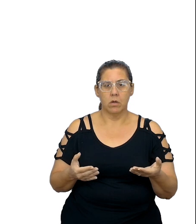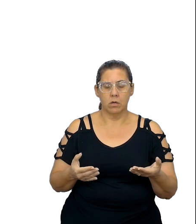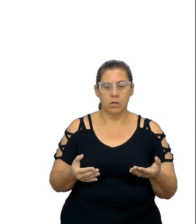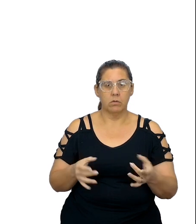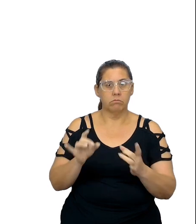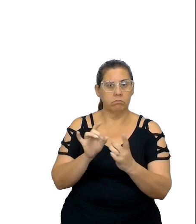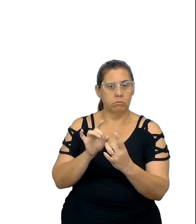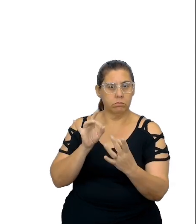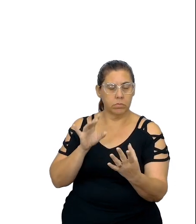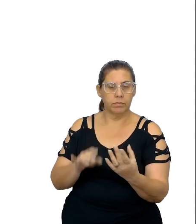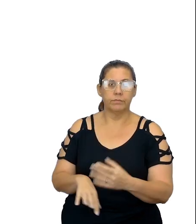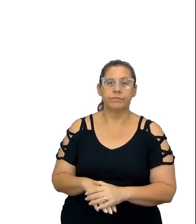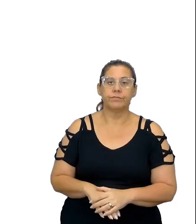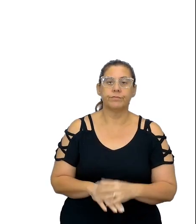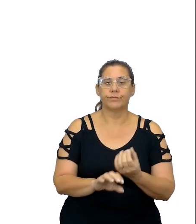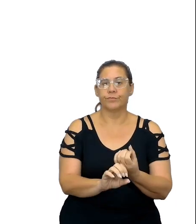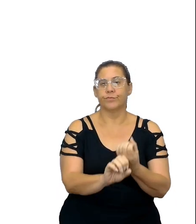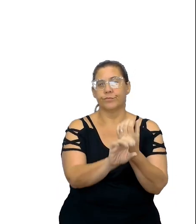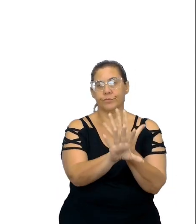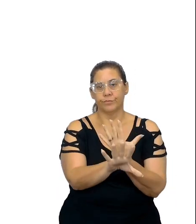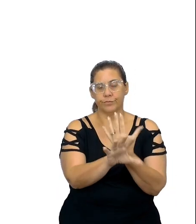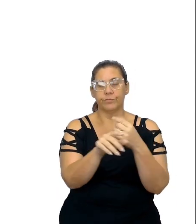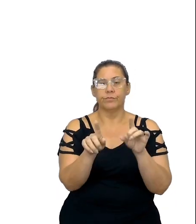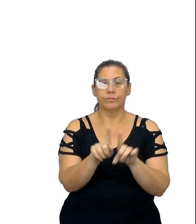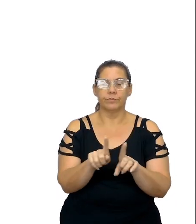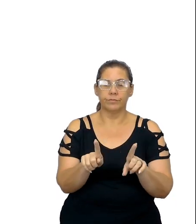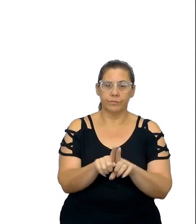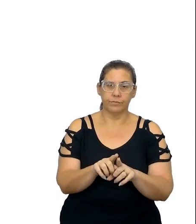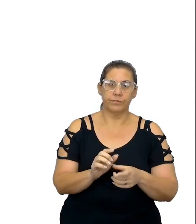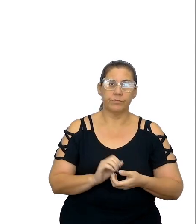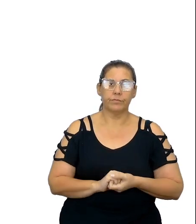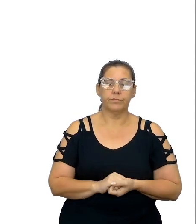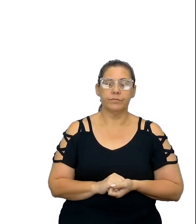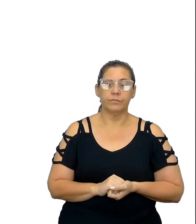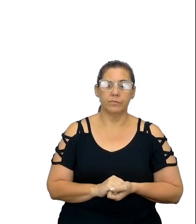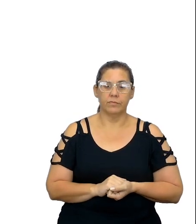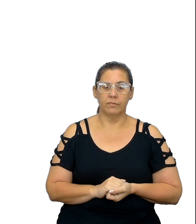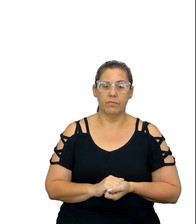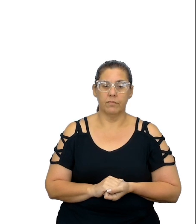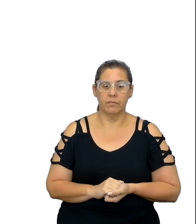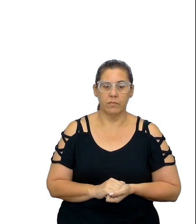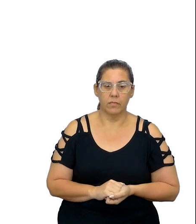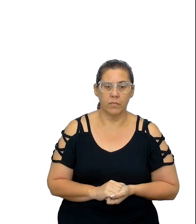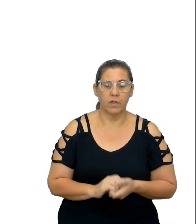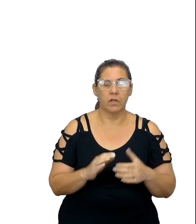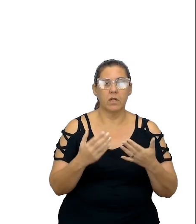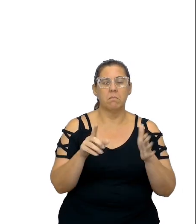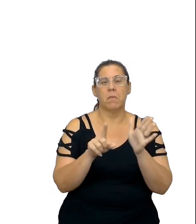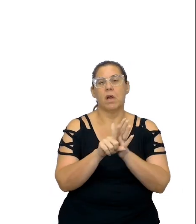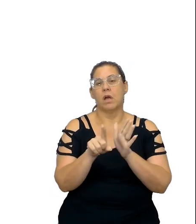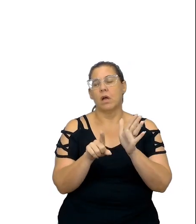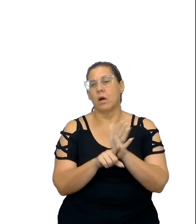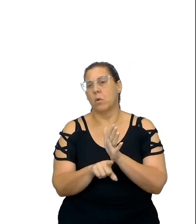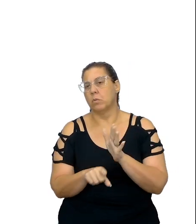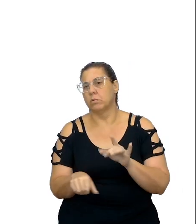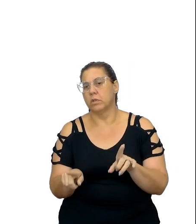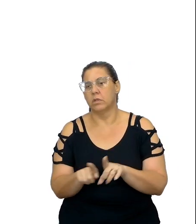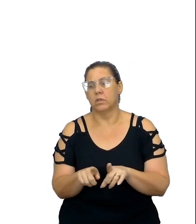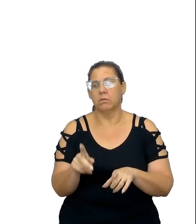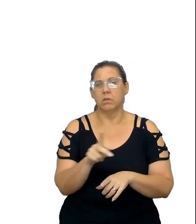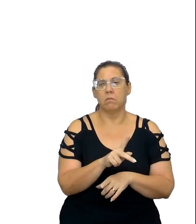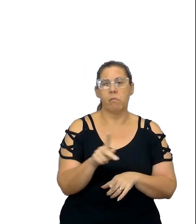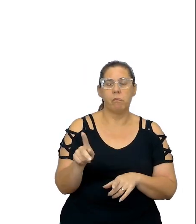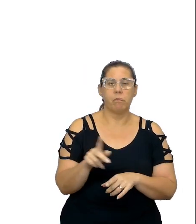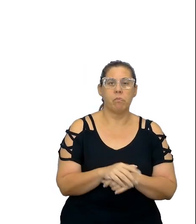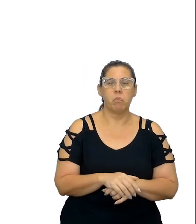da internet, conversar por meio de mídias assim, de conversas, aí perguntar e questionar os